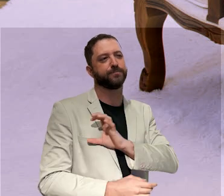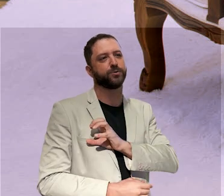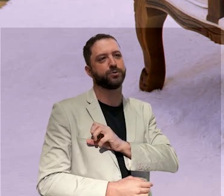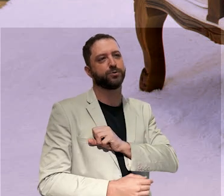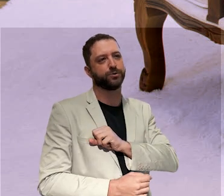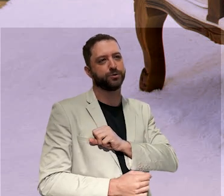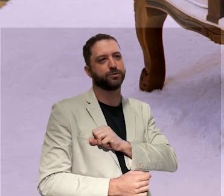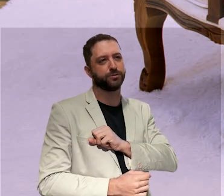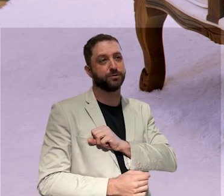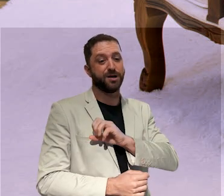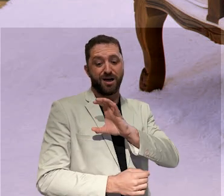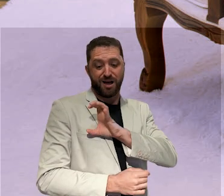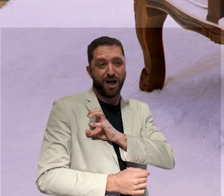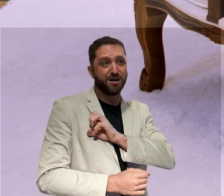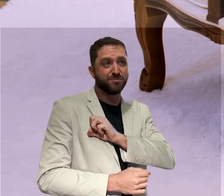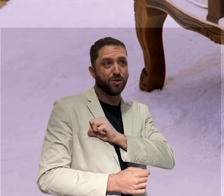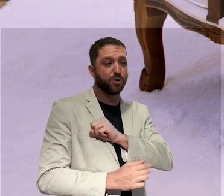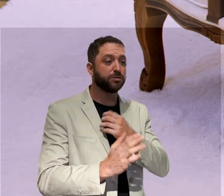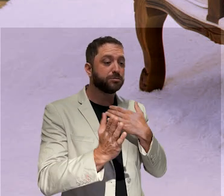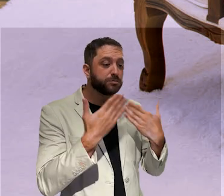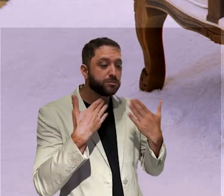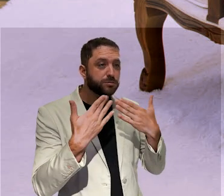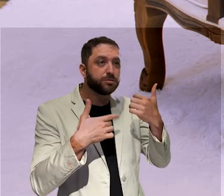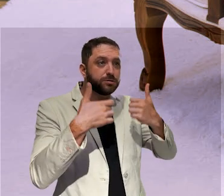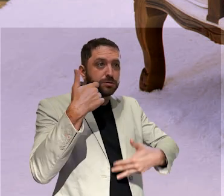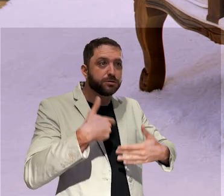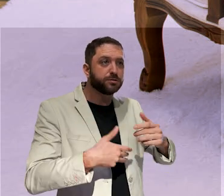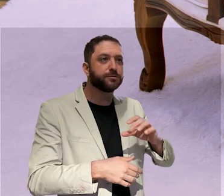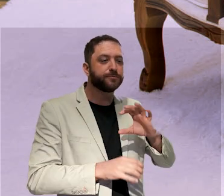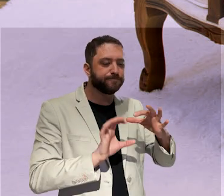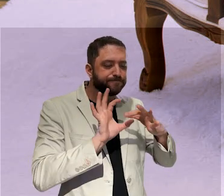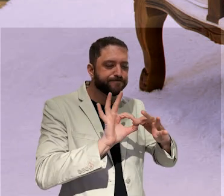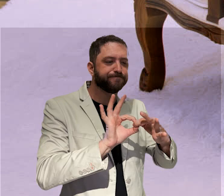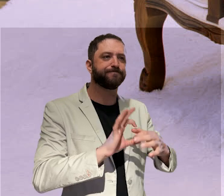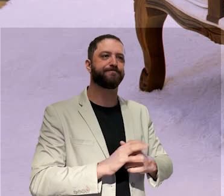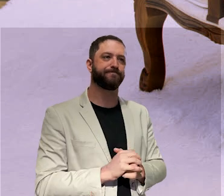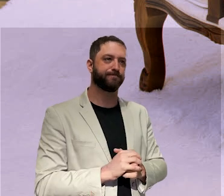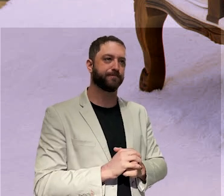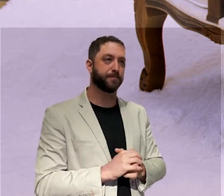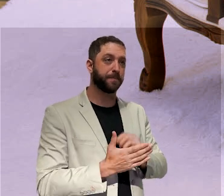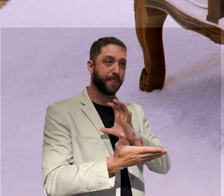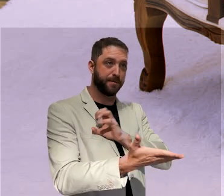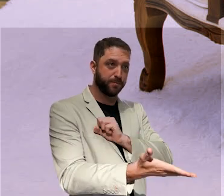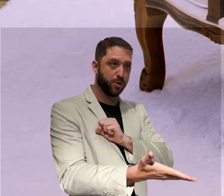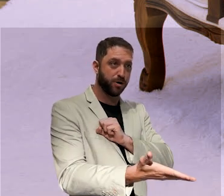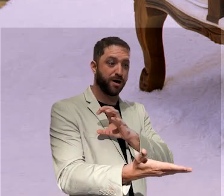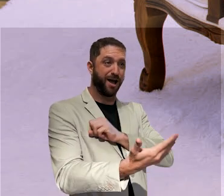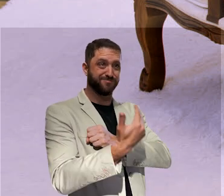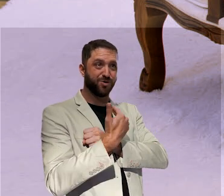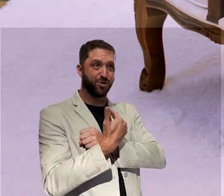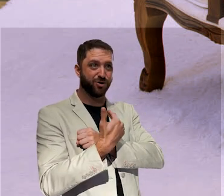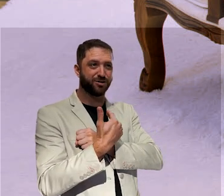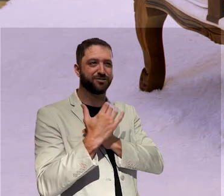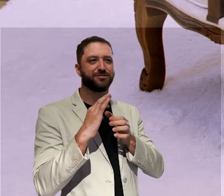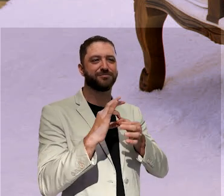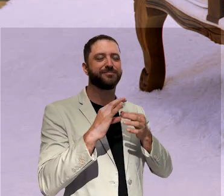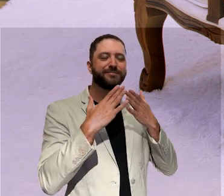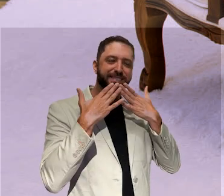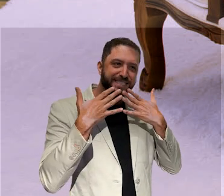Ser humano se conecta com o outro amorosamente. A partir da comunicação, a partir do amor, alcança-se